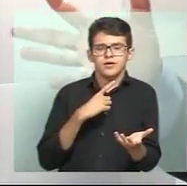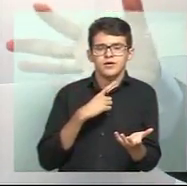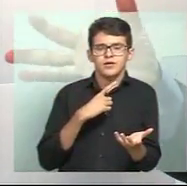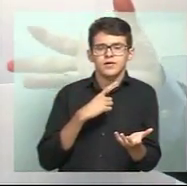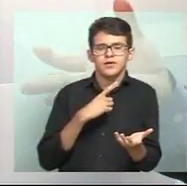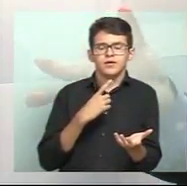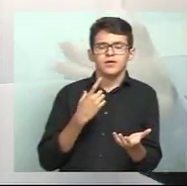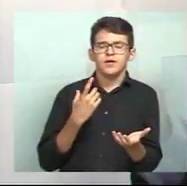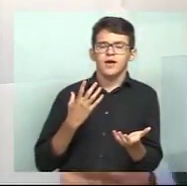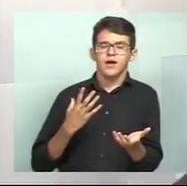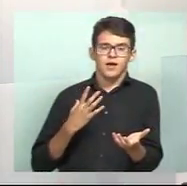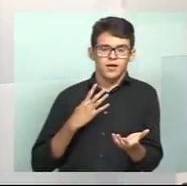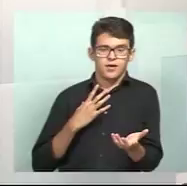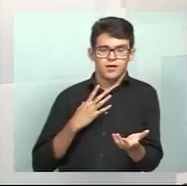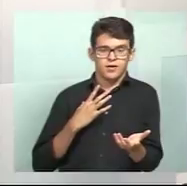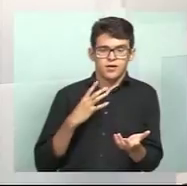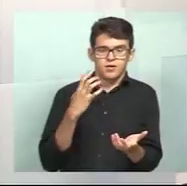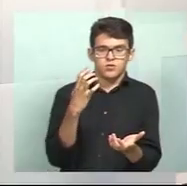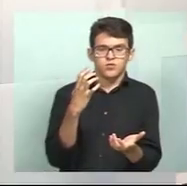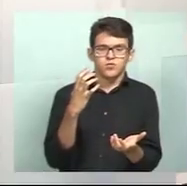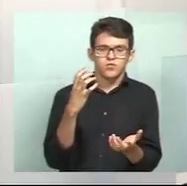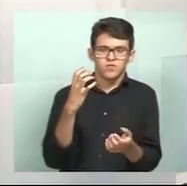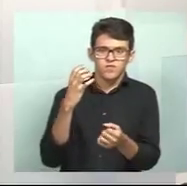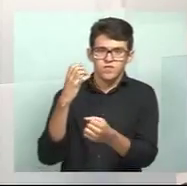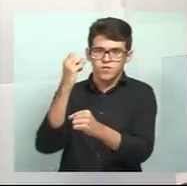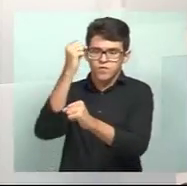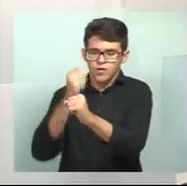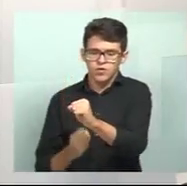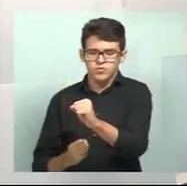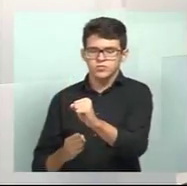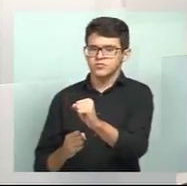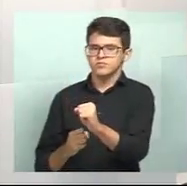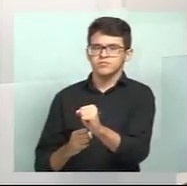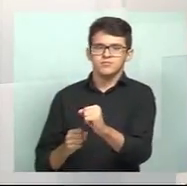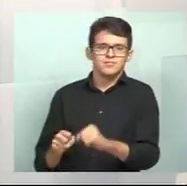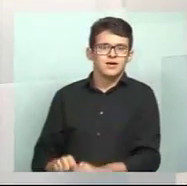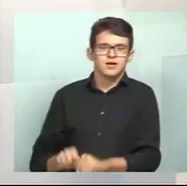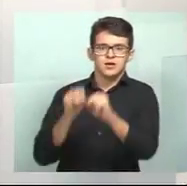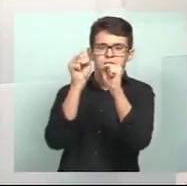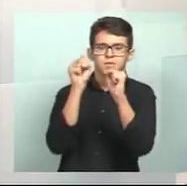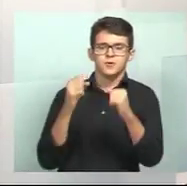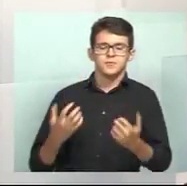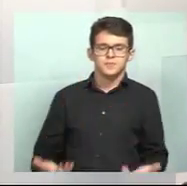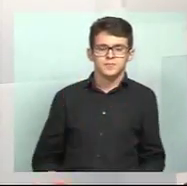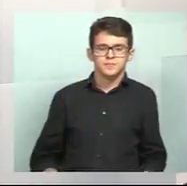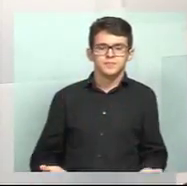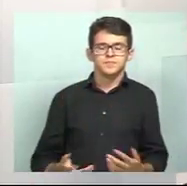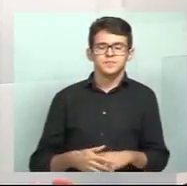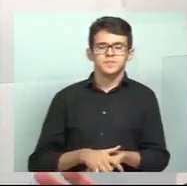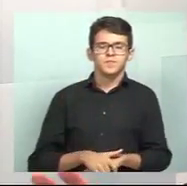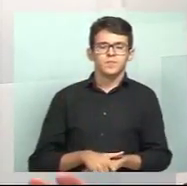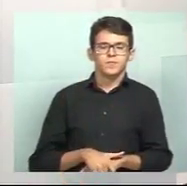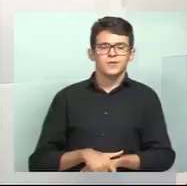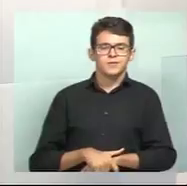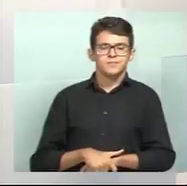ético e moralista do Lula. Porque, na grande realidade, eles tentam fugir